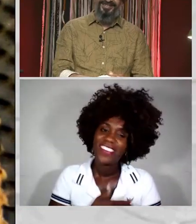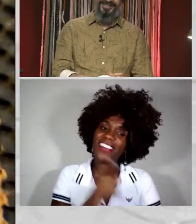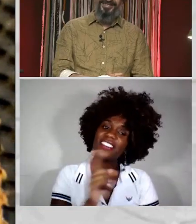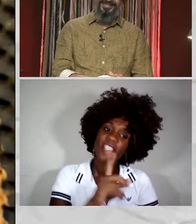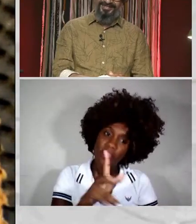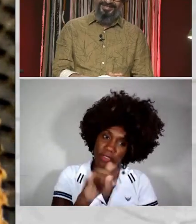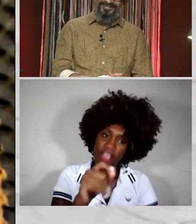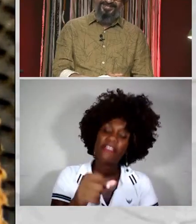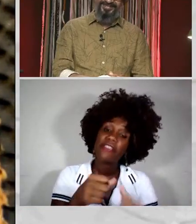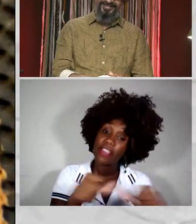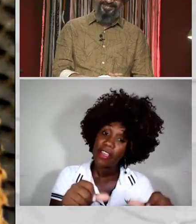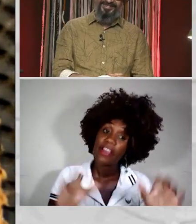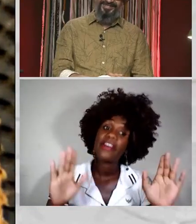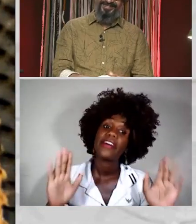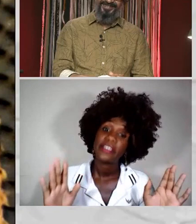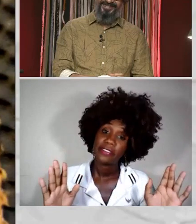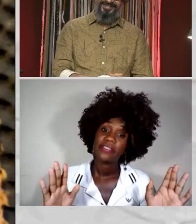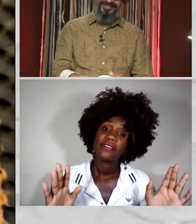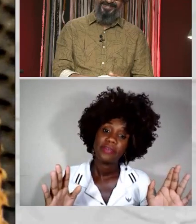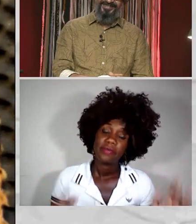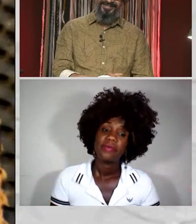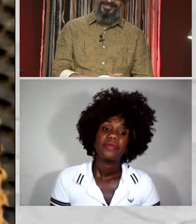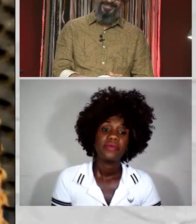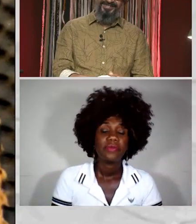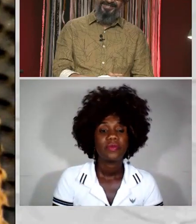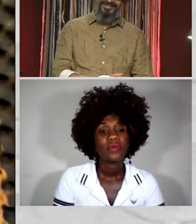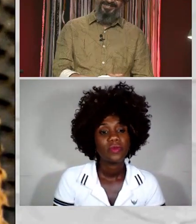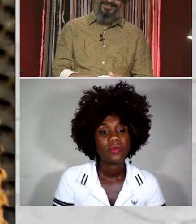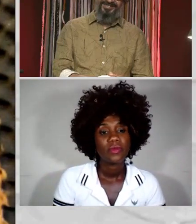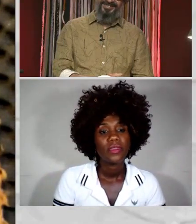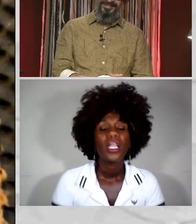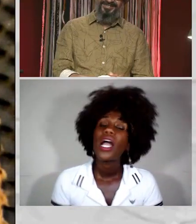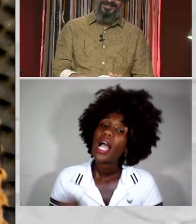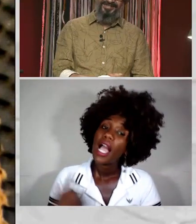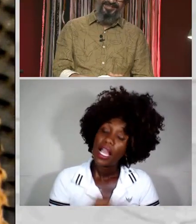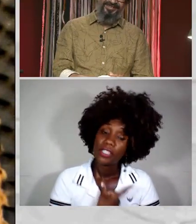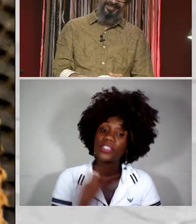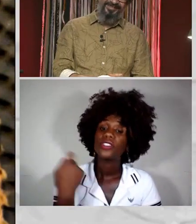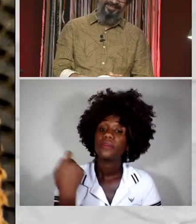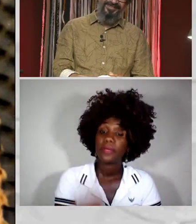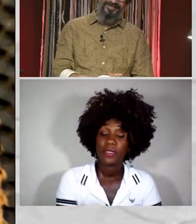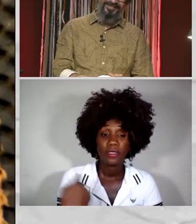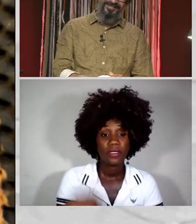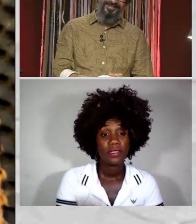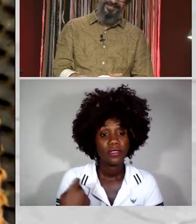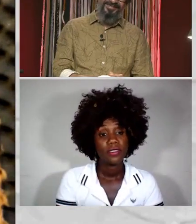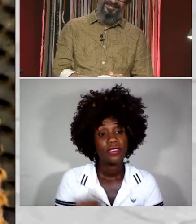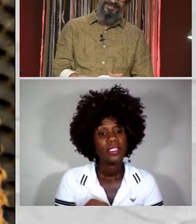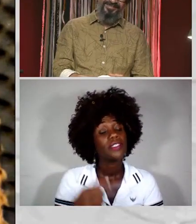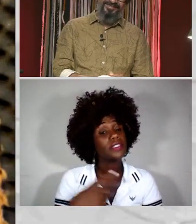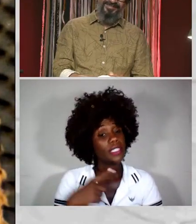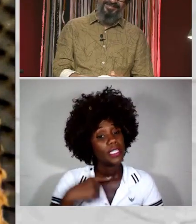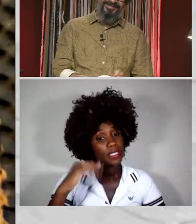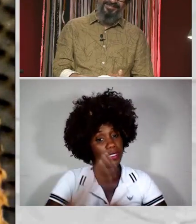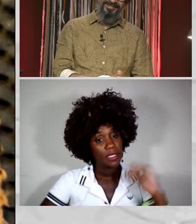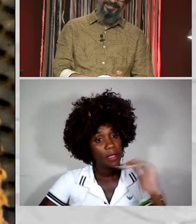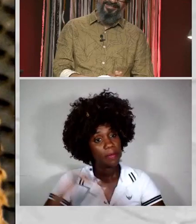ficar. Vai ficar, porque eu acho que a gente precisa desse exercício